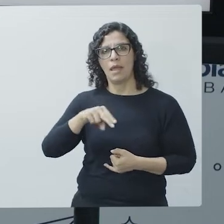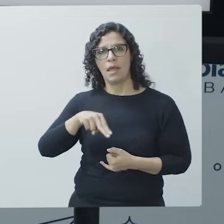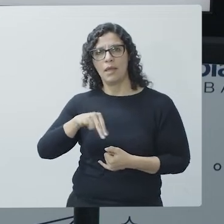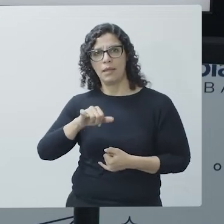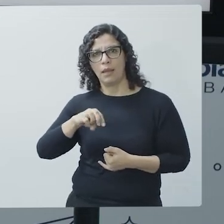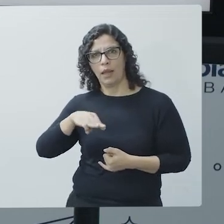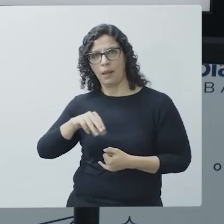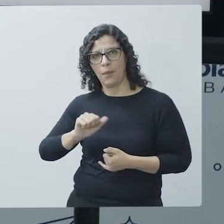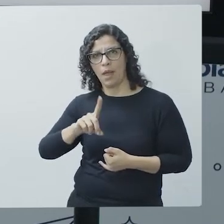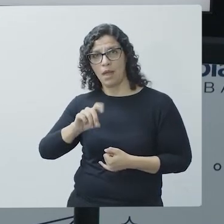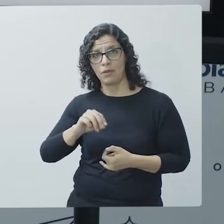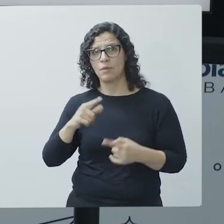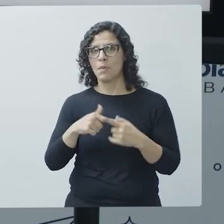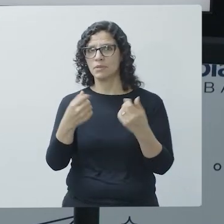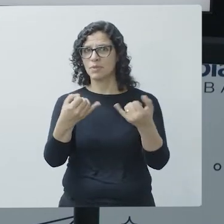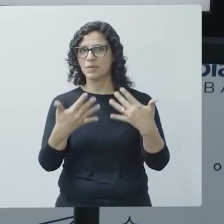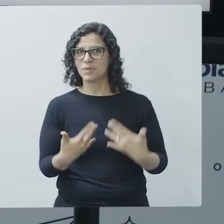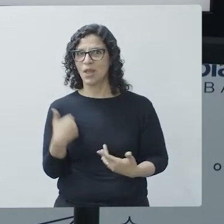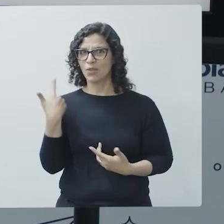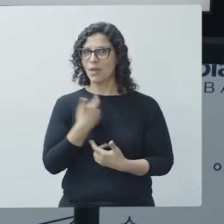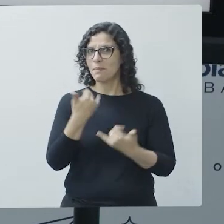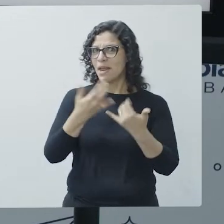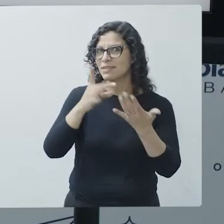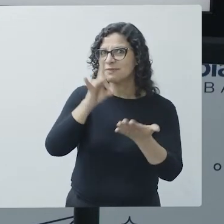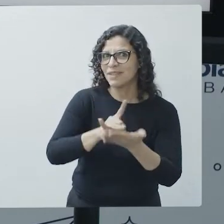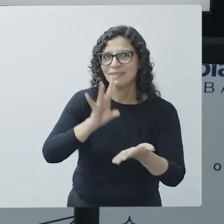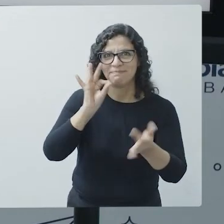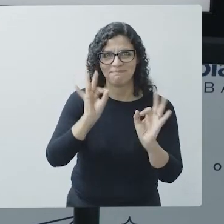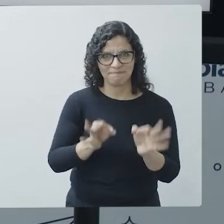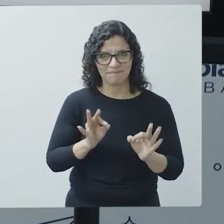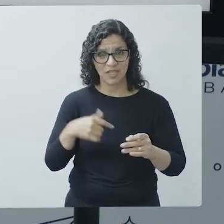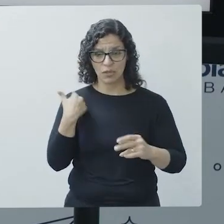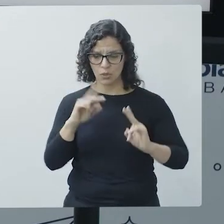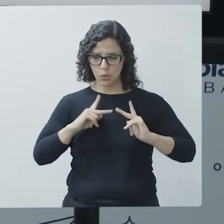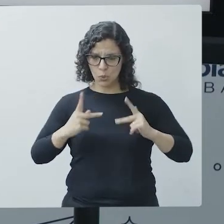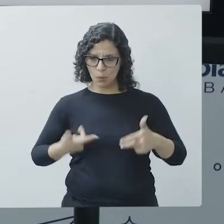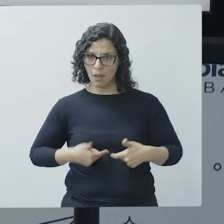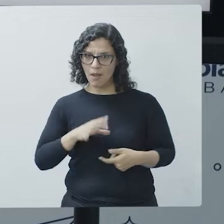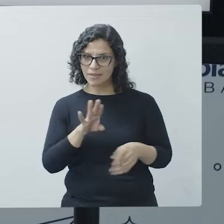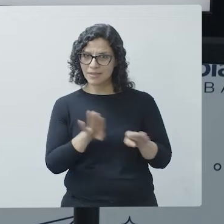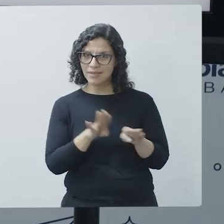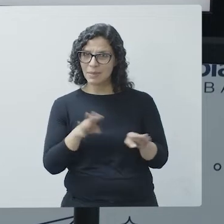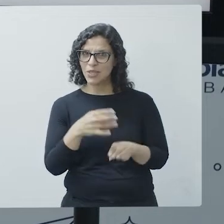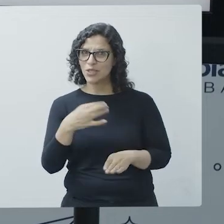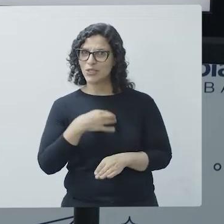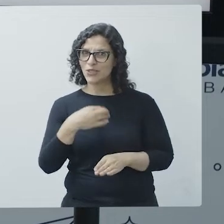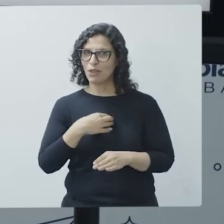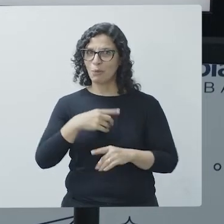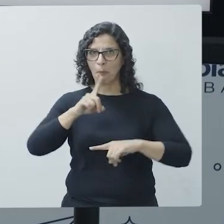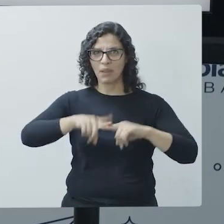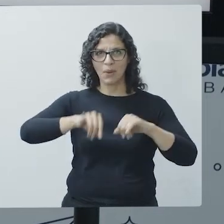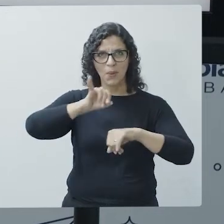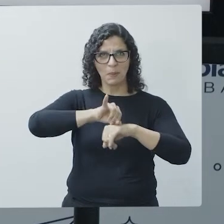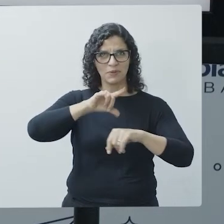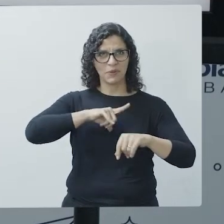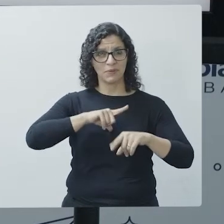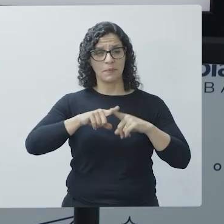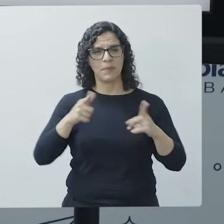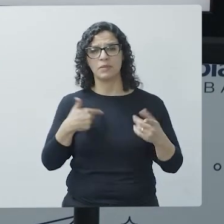muita coisa aí da gente real. Concordam comigo? Muita coisa do humano nesses seres inanimados. Mas nós